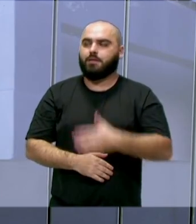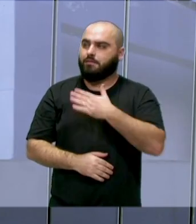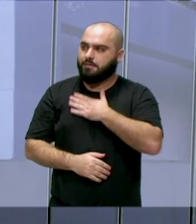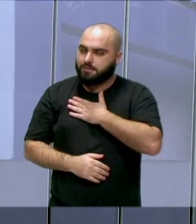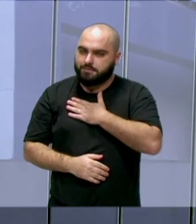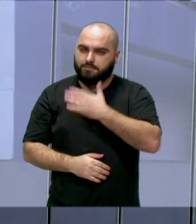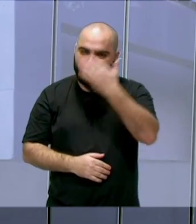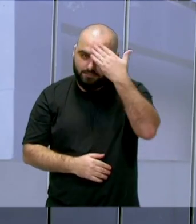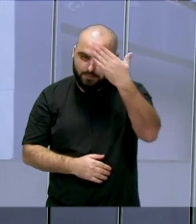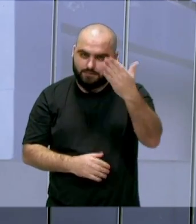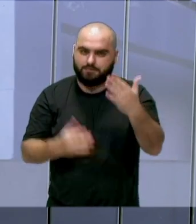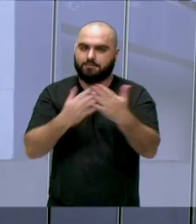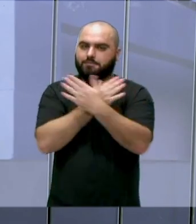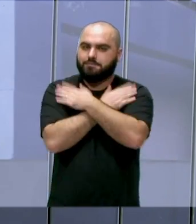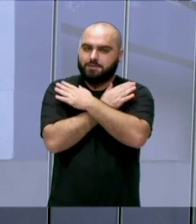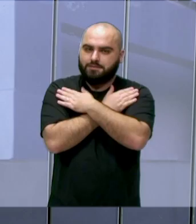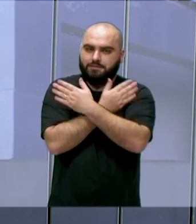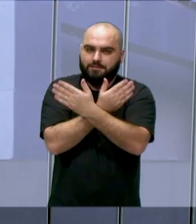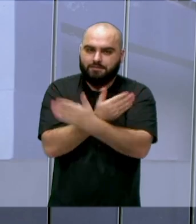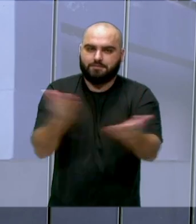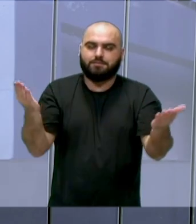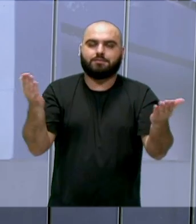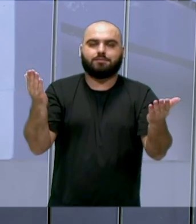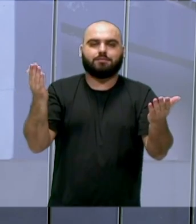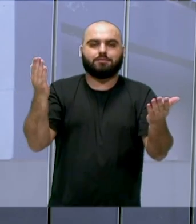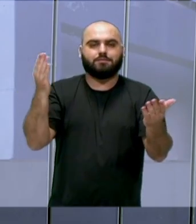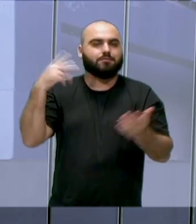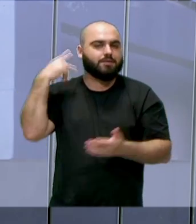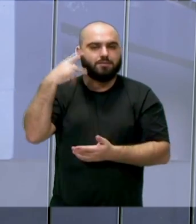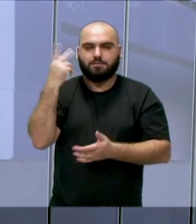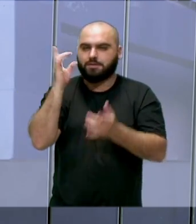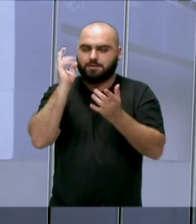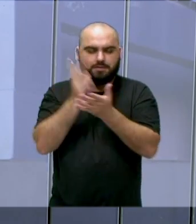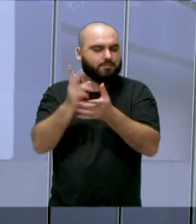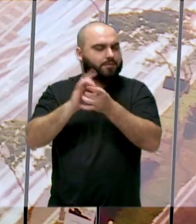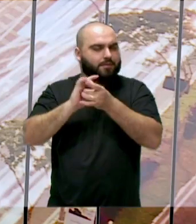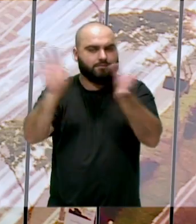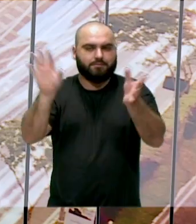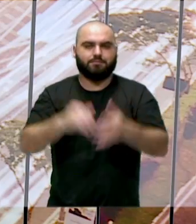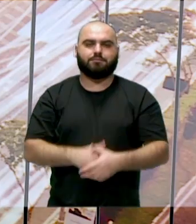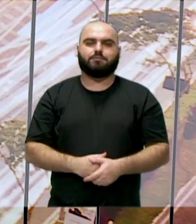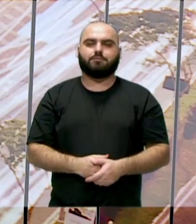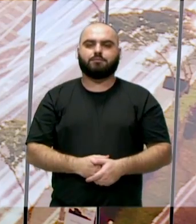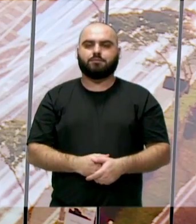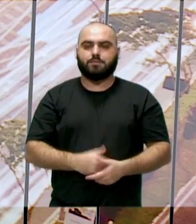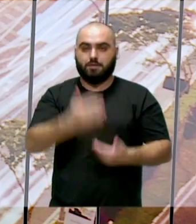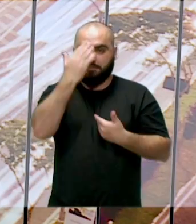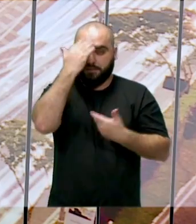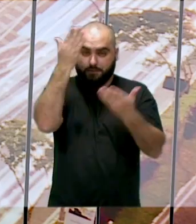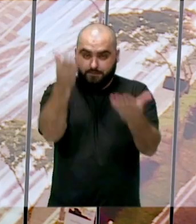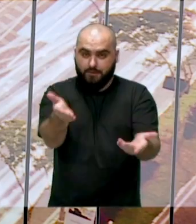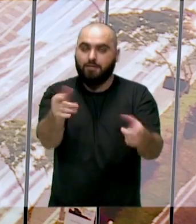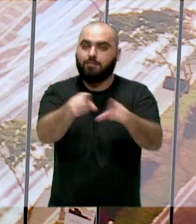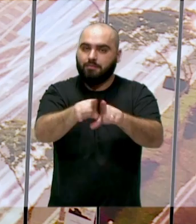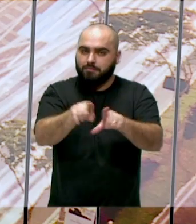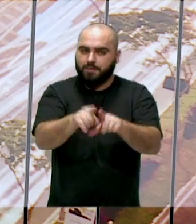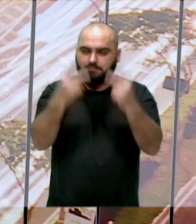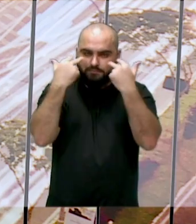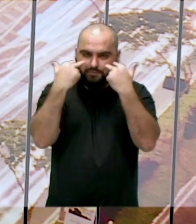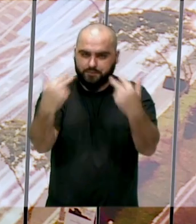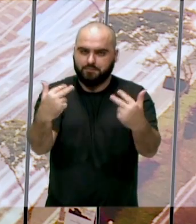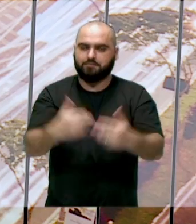agradeço, um forte abraço a vocês do Fala Vereador, estou sempre à disposição. Obrigado a você também que nos